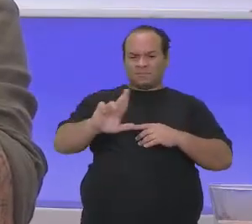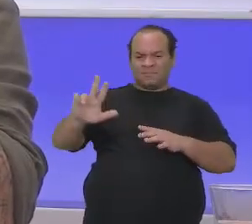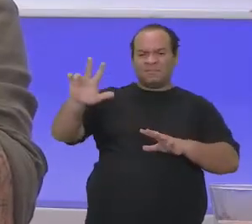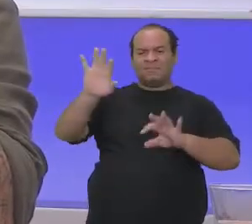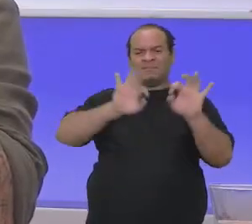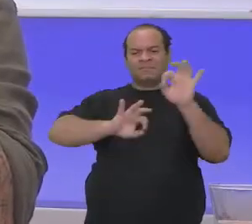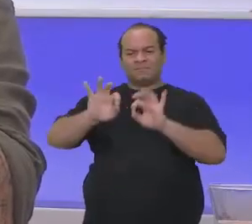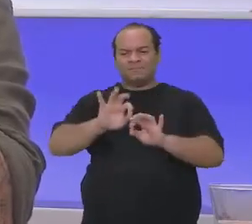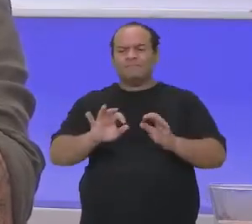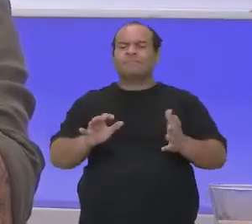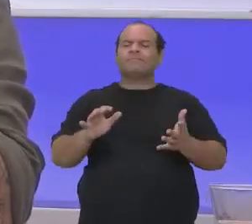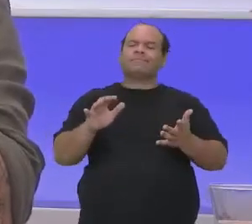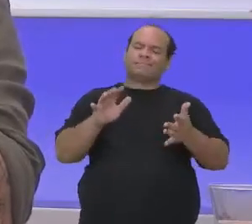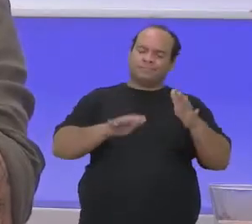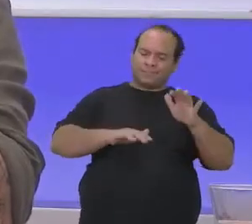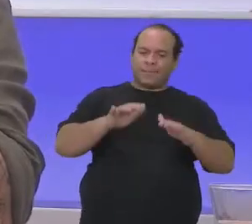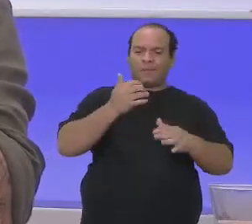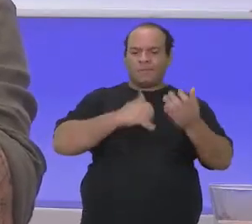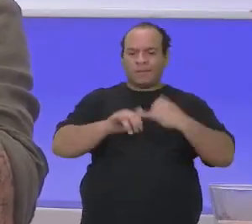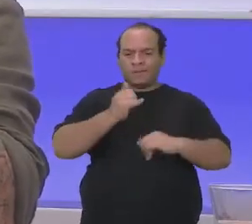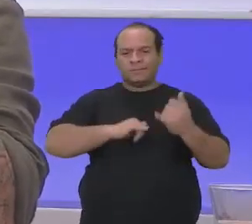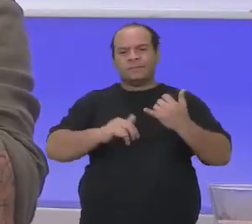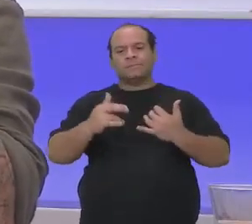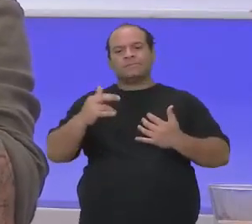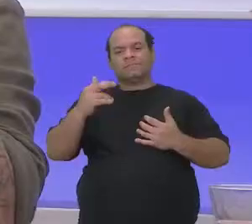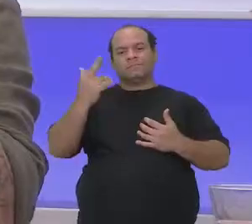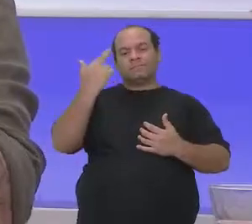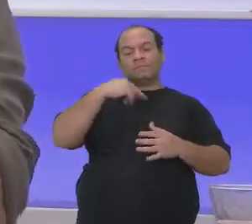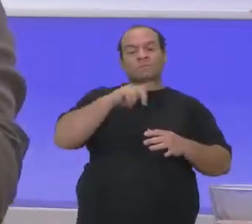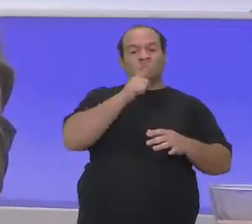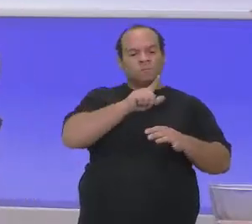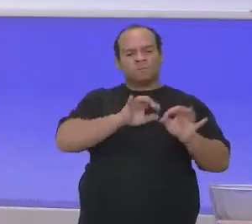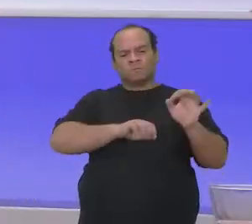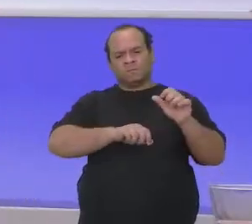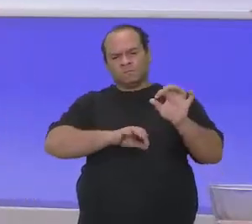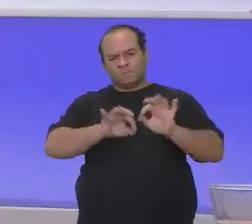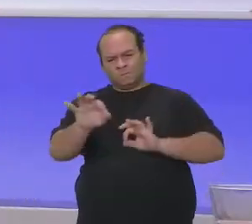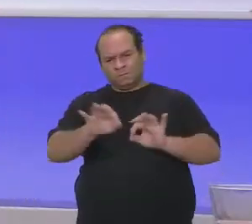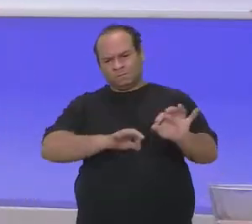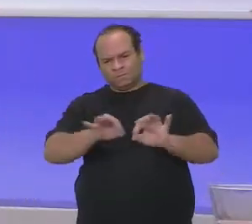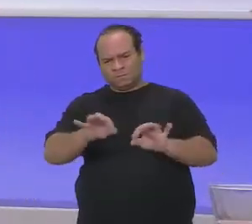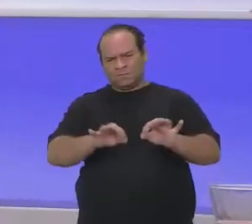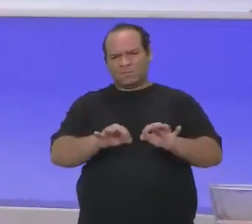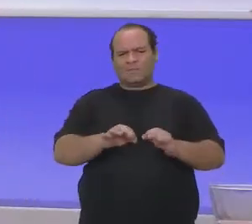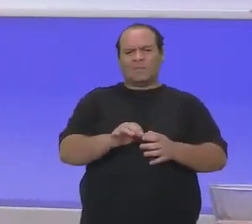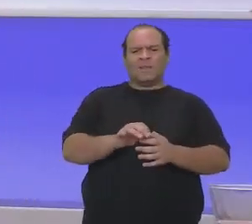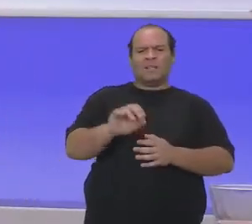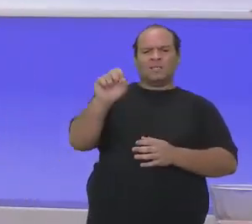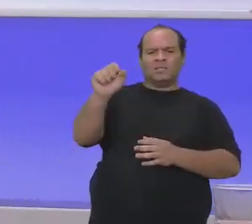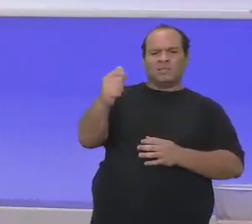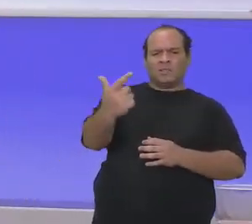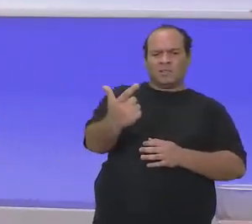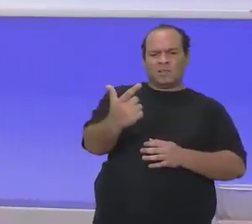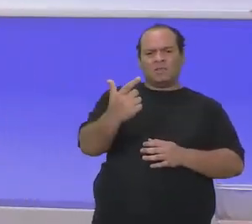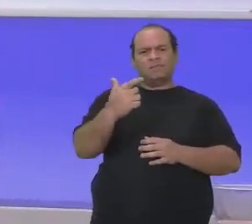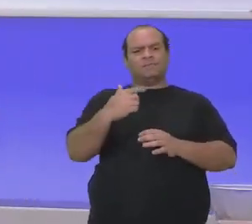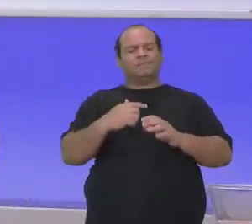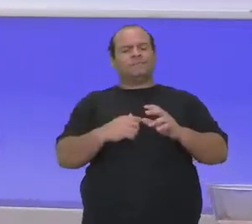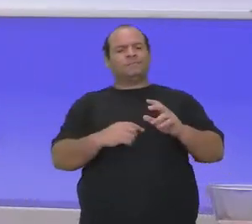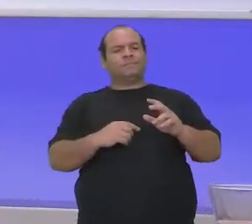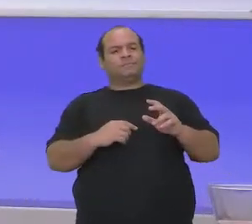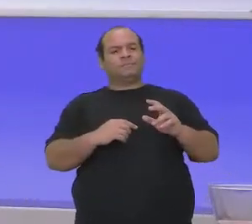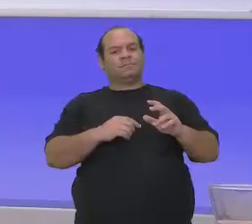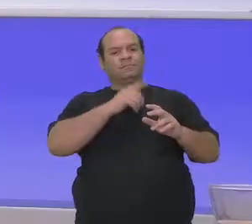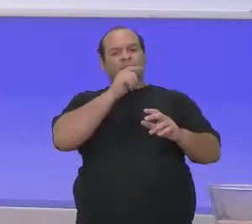segurança energética, porque é uma energia contínua e despachável. Diferente da eólica e da solar, onde a gente tem as intermitências. Eu